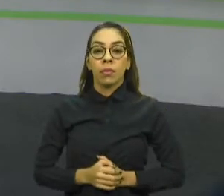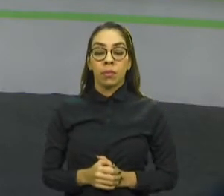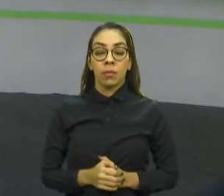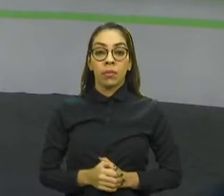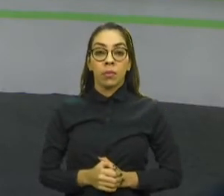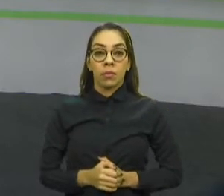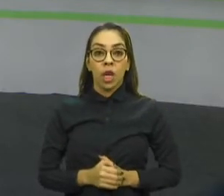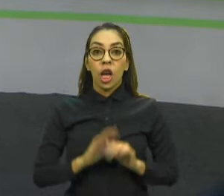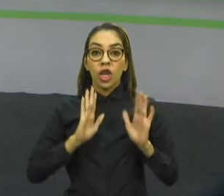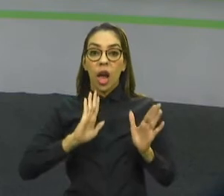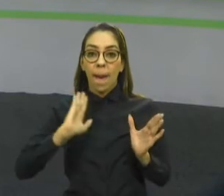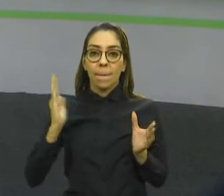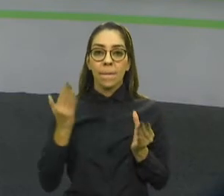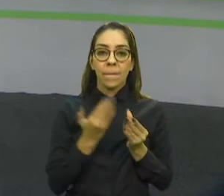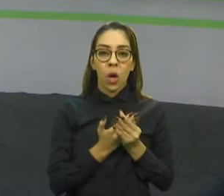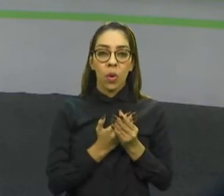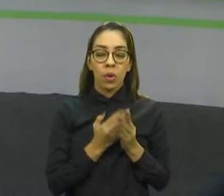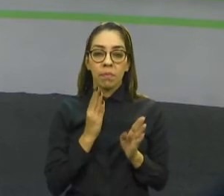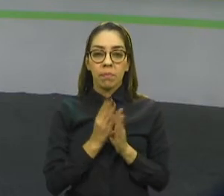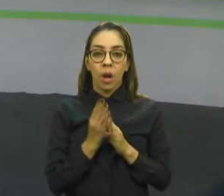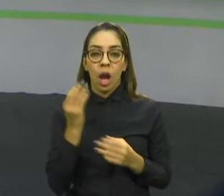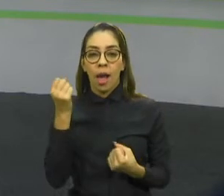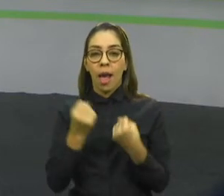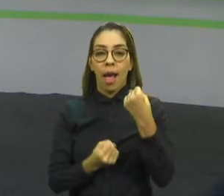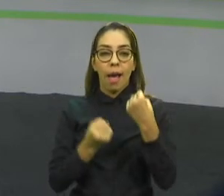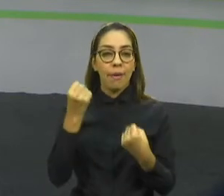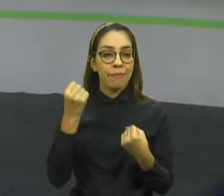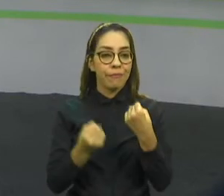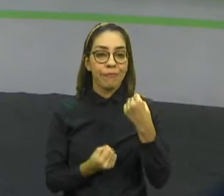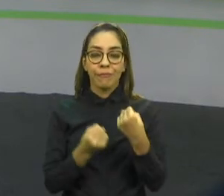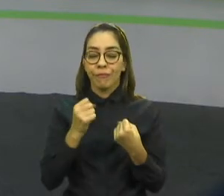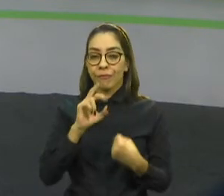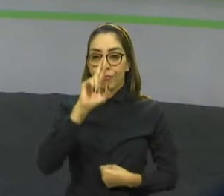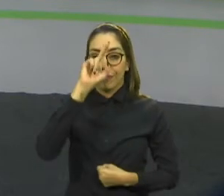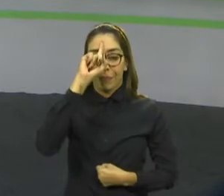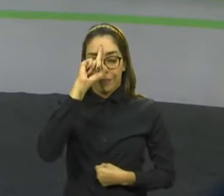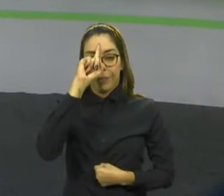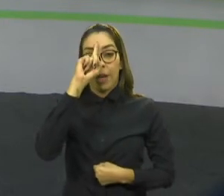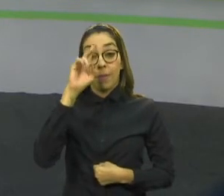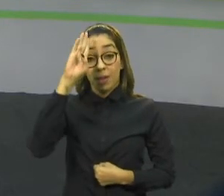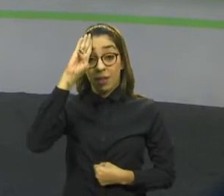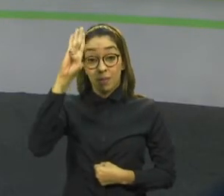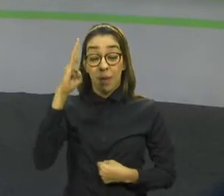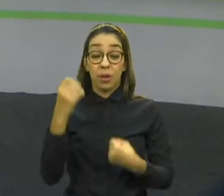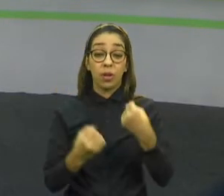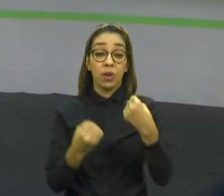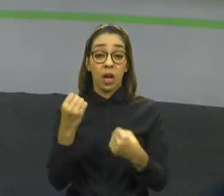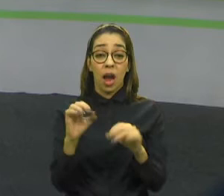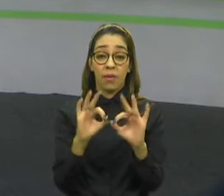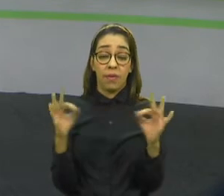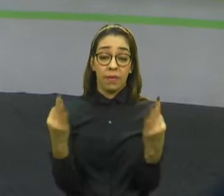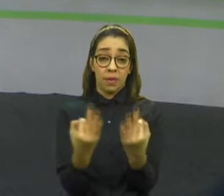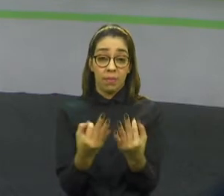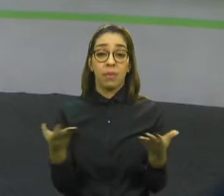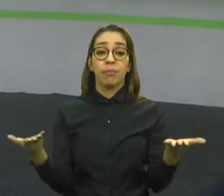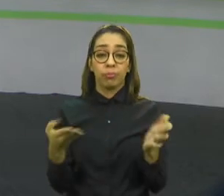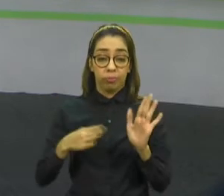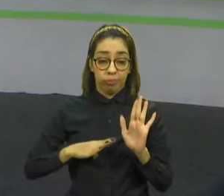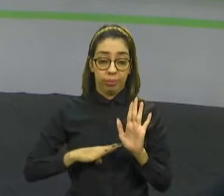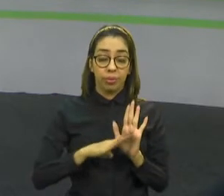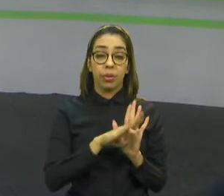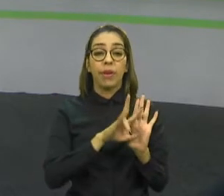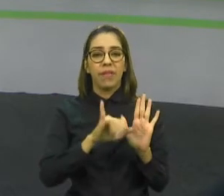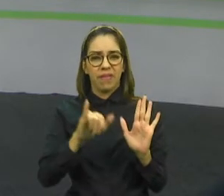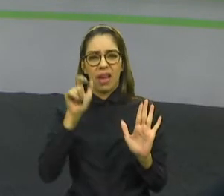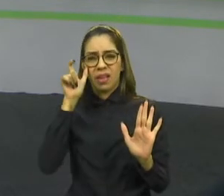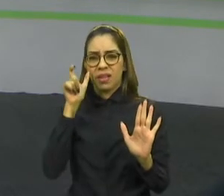Multas por transporte irregular de crianças em carros de passeio crescem em todo o país. Um assunto sério que merece a